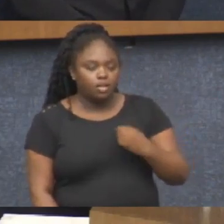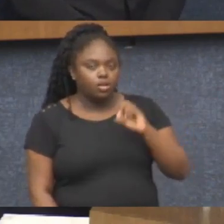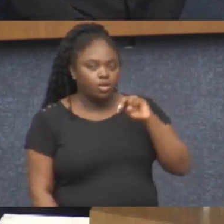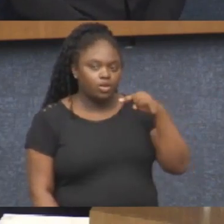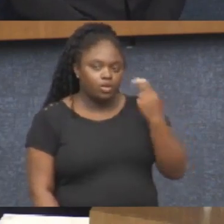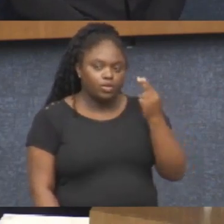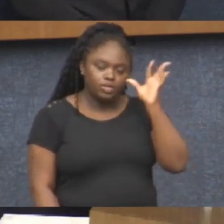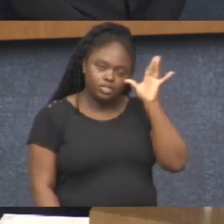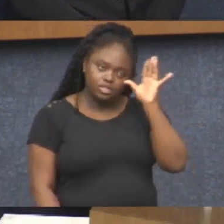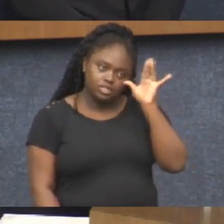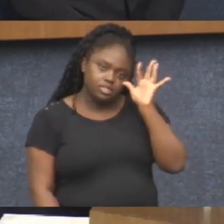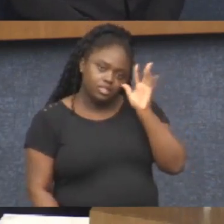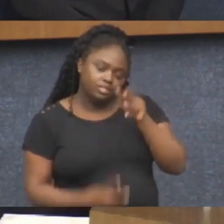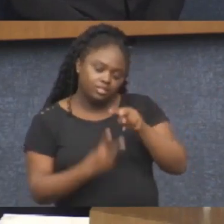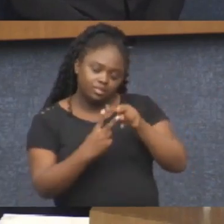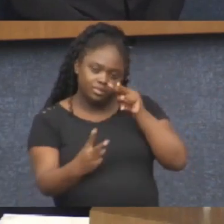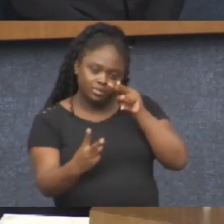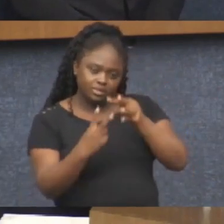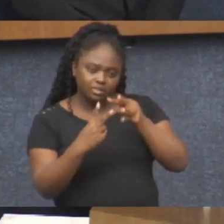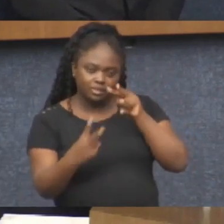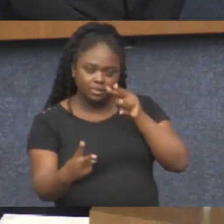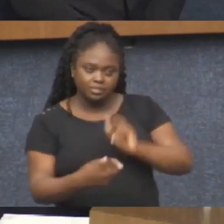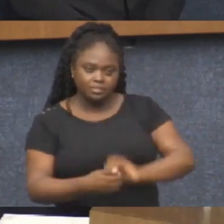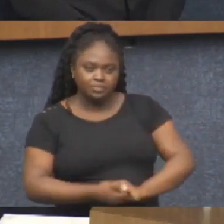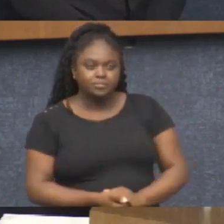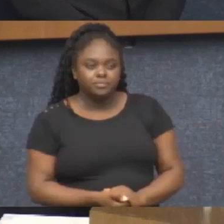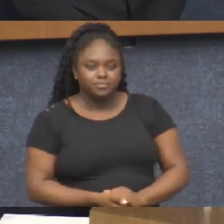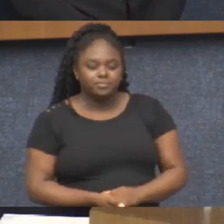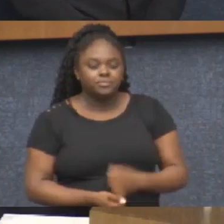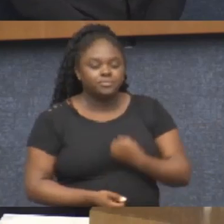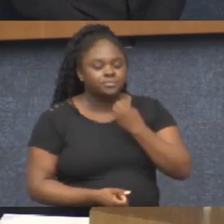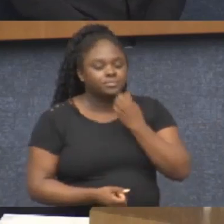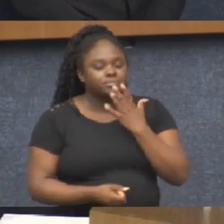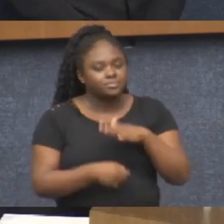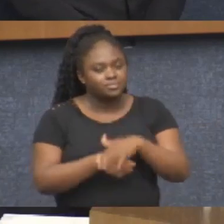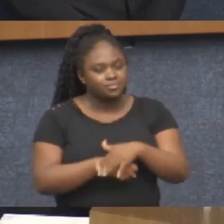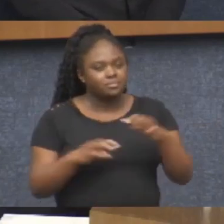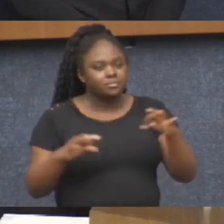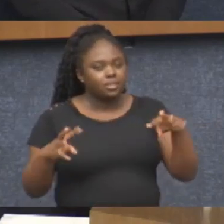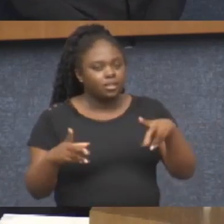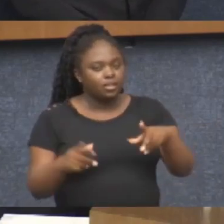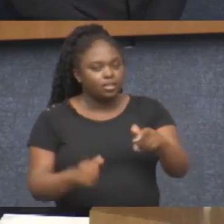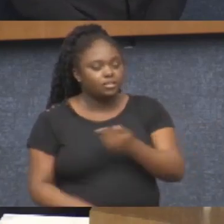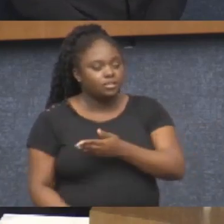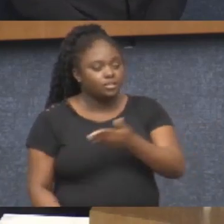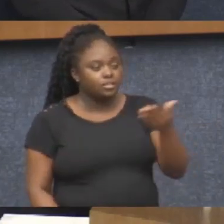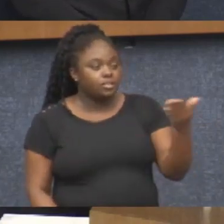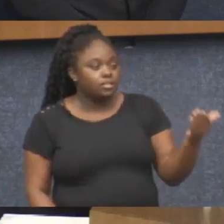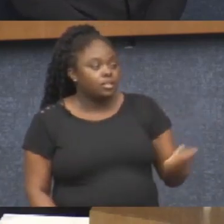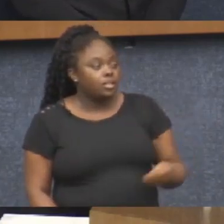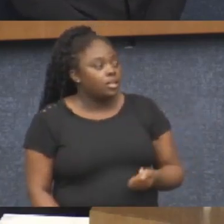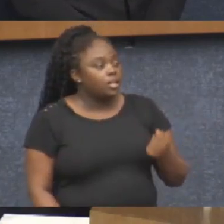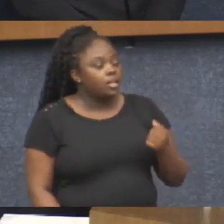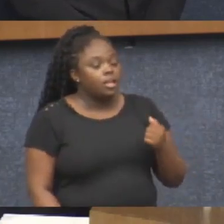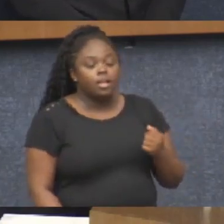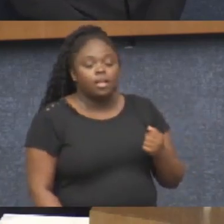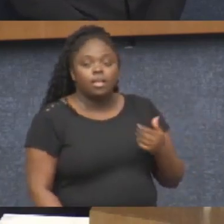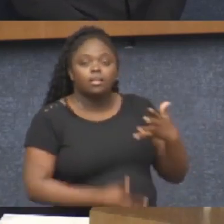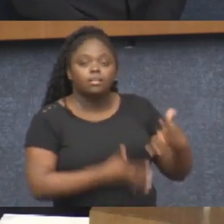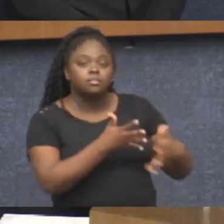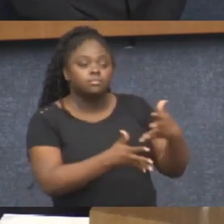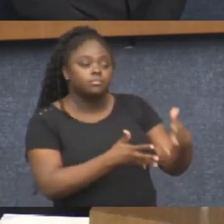nos assistindo aí, eu sei que está sendo transmitido online, uma boa noite para todos vocês. Eu faço das palavras